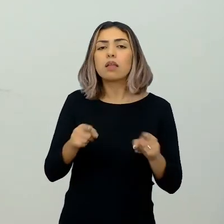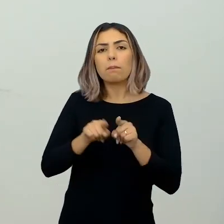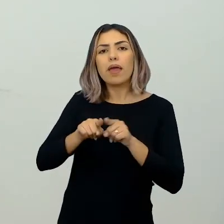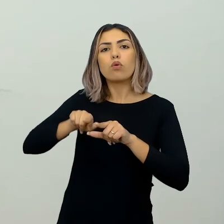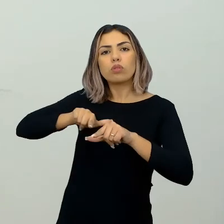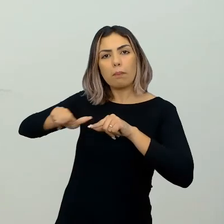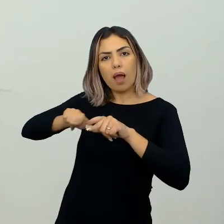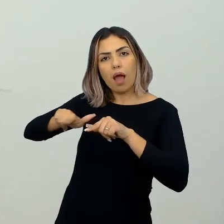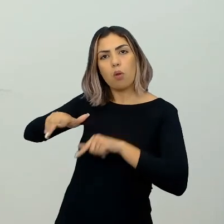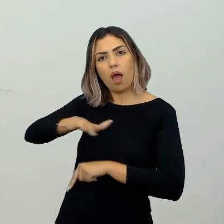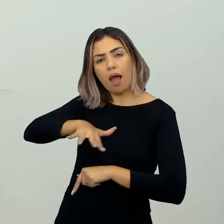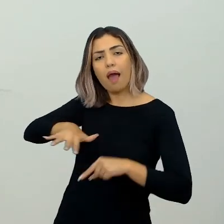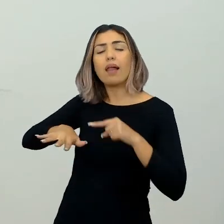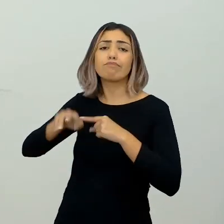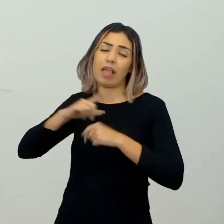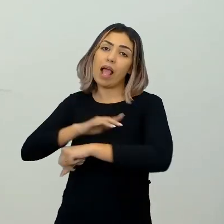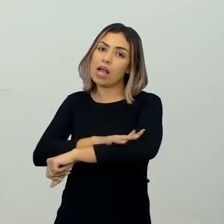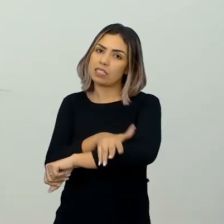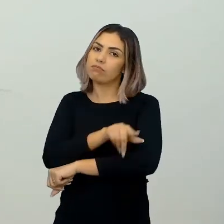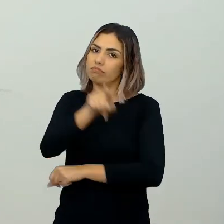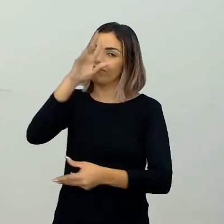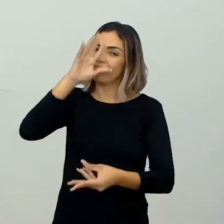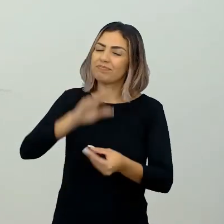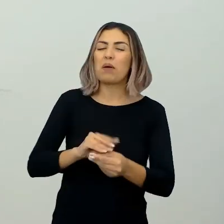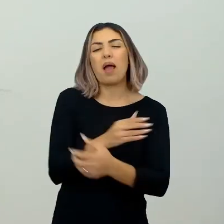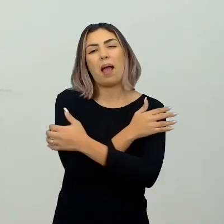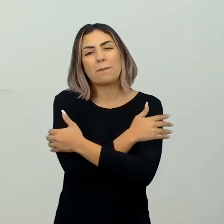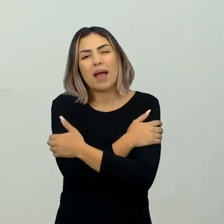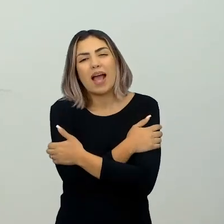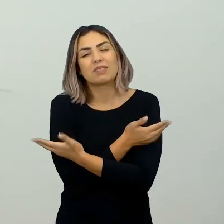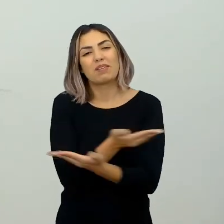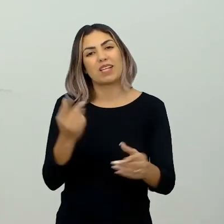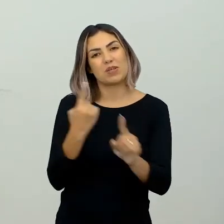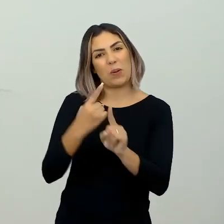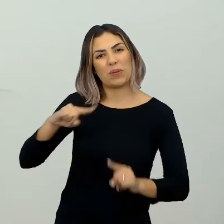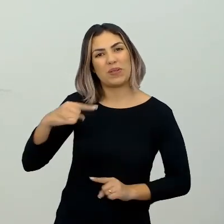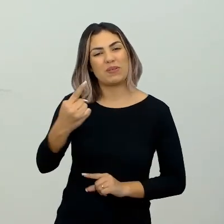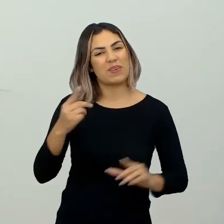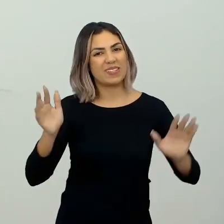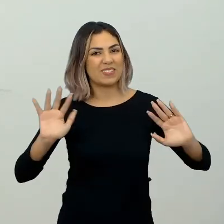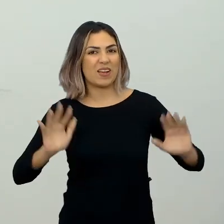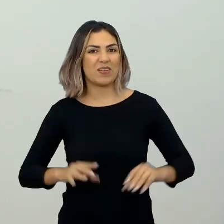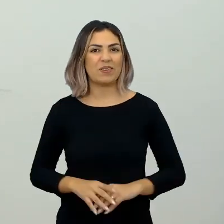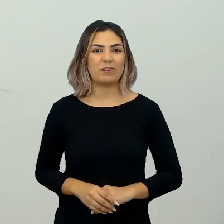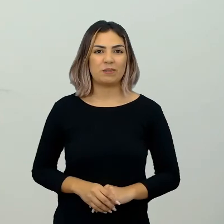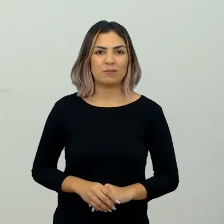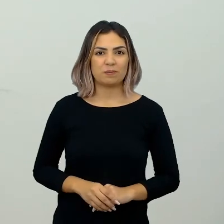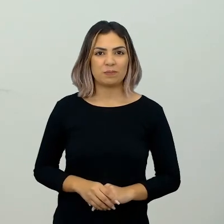perpassado pelo racismo, tá bom? Grande abraço para vocês e até a próxima. Valeu!